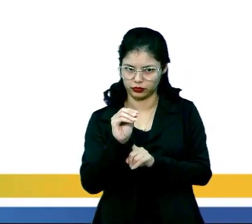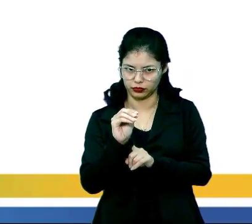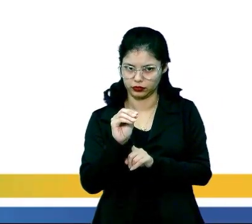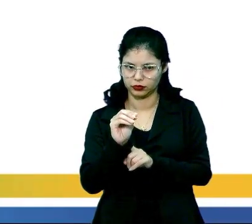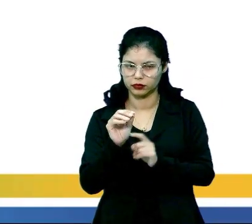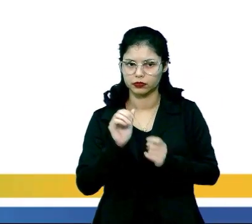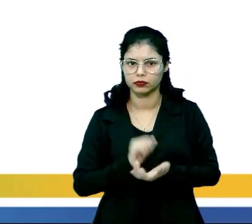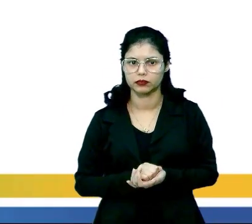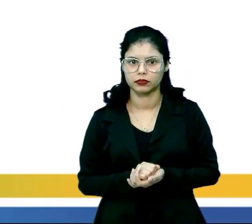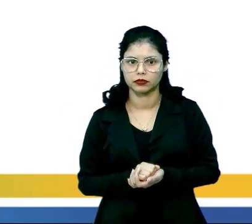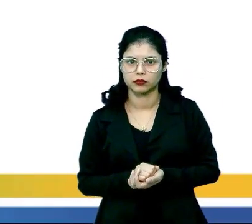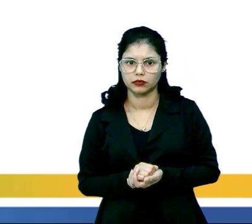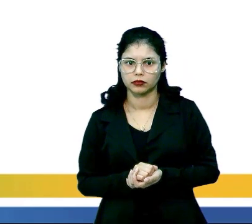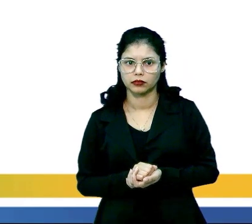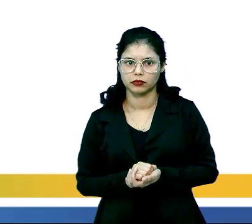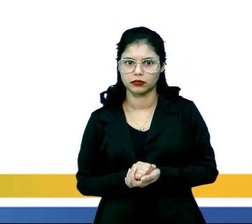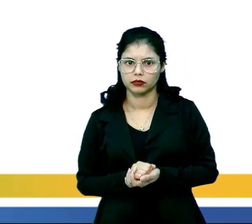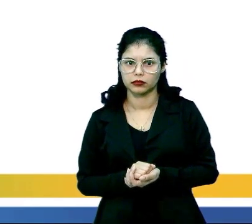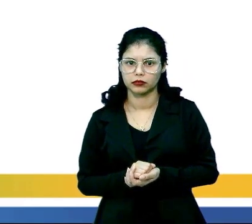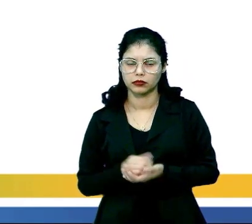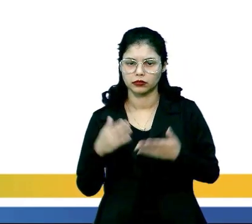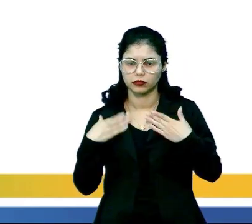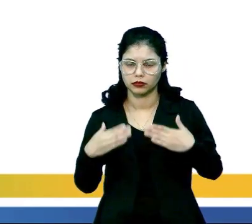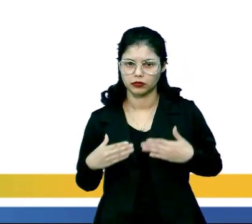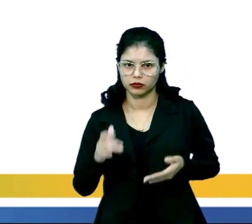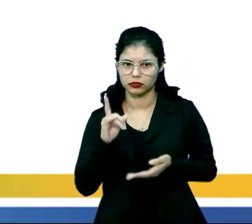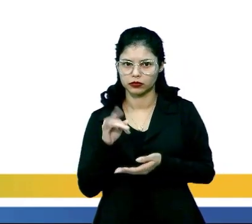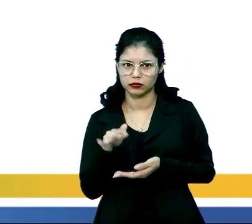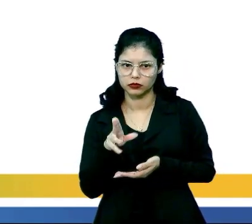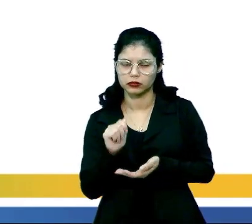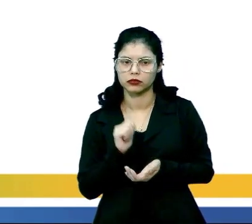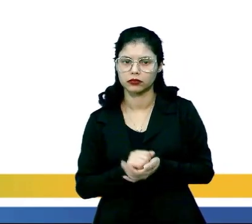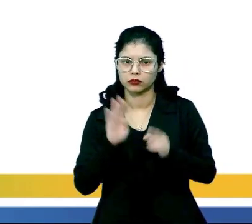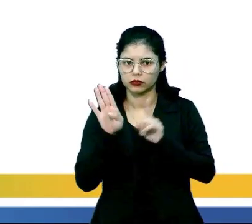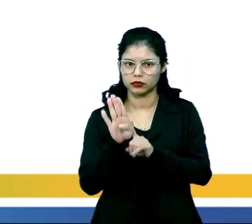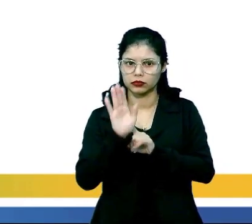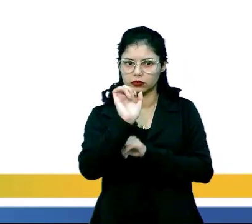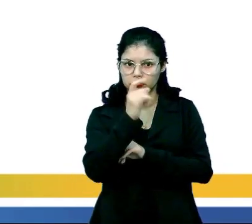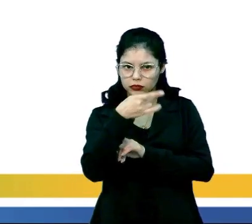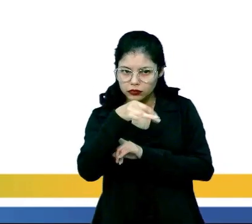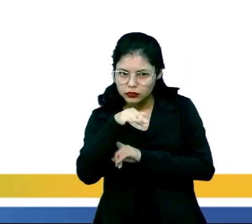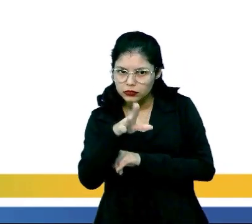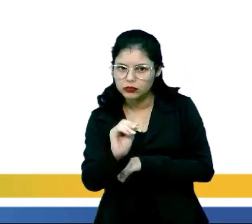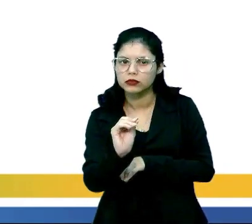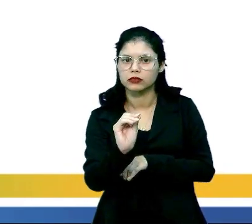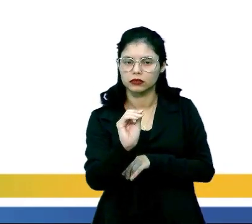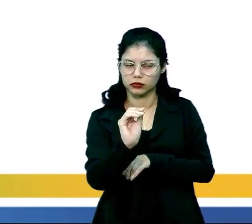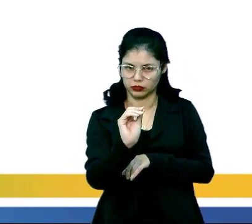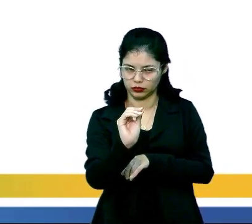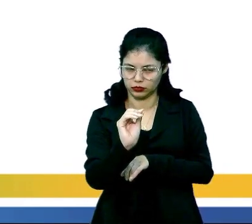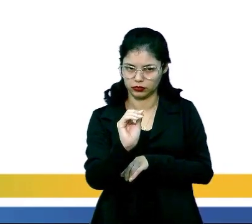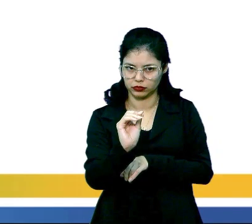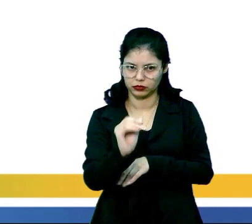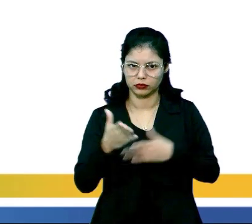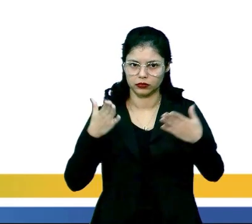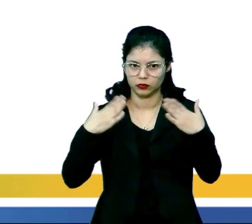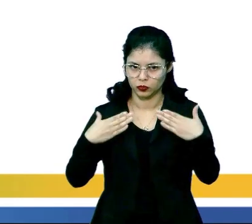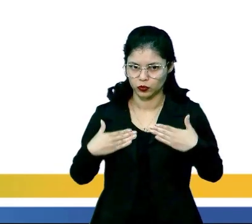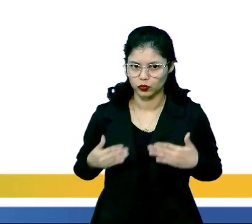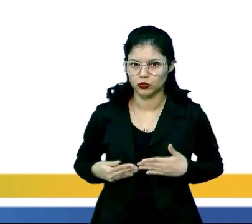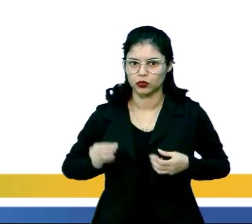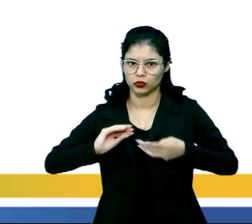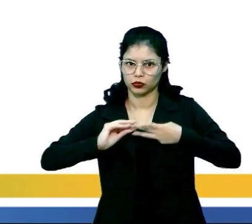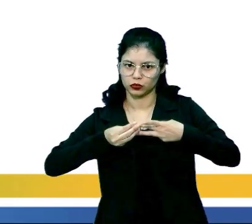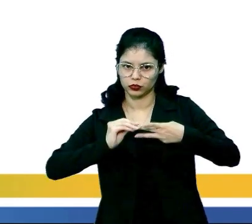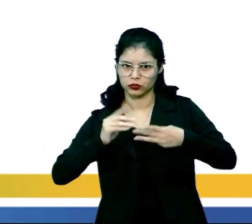pelo dendrito, corpo celular e axônio. Alternativa B, passa primeiro pelo